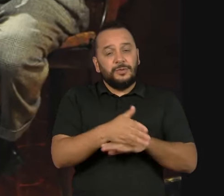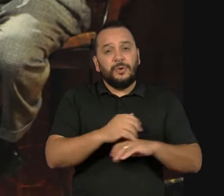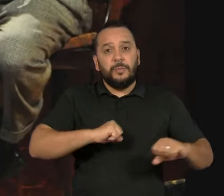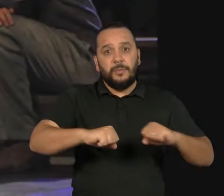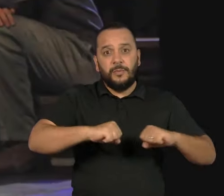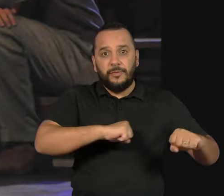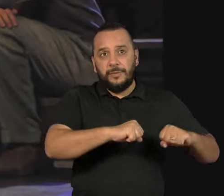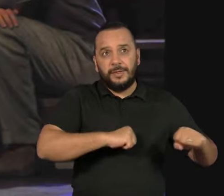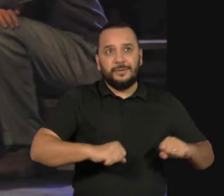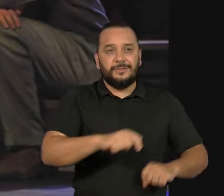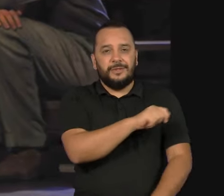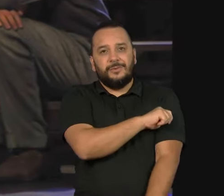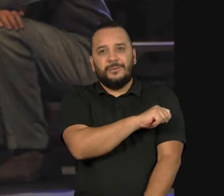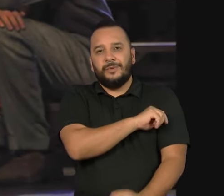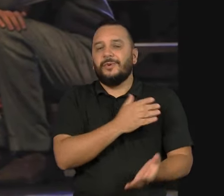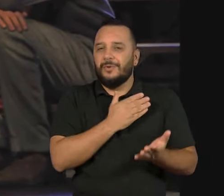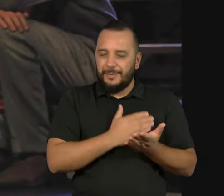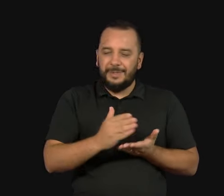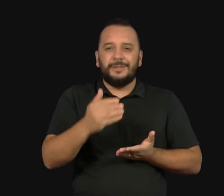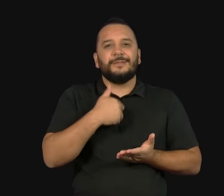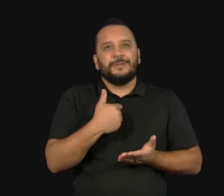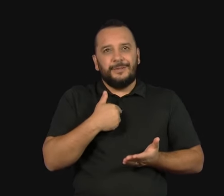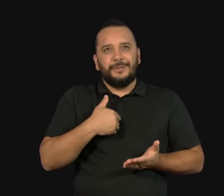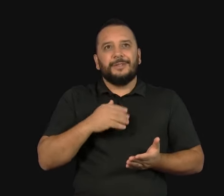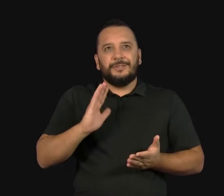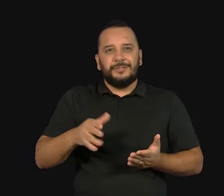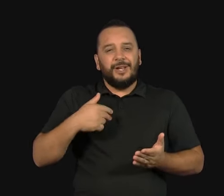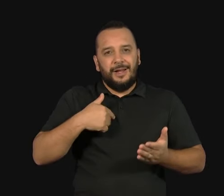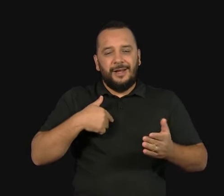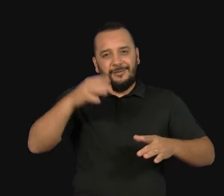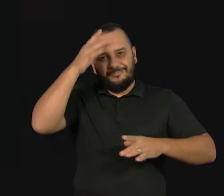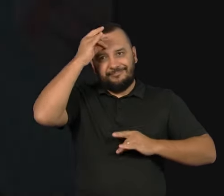onde passou a atuar e dirigir espetáculos.